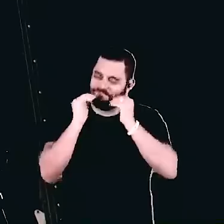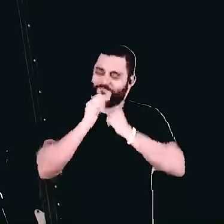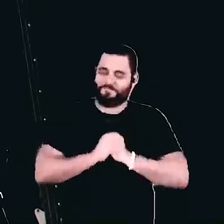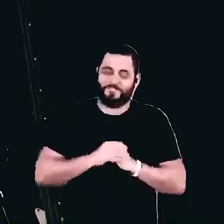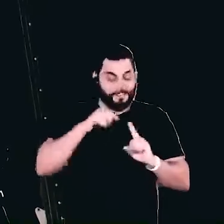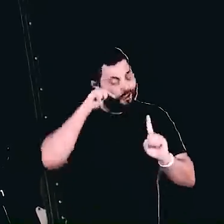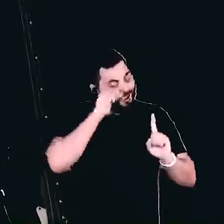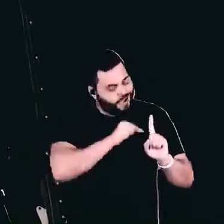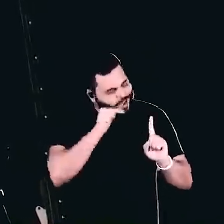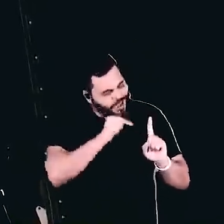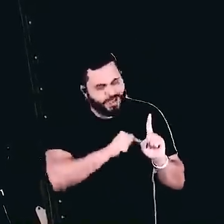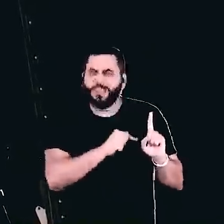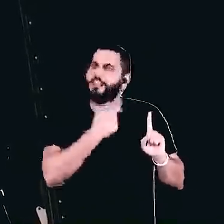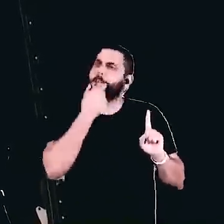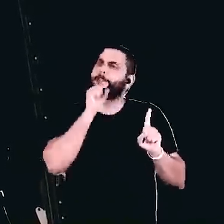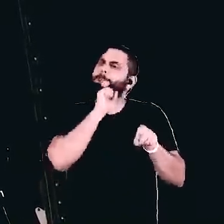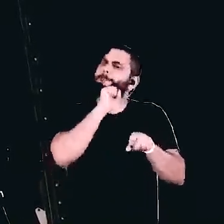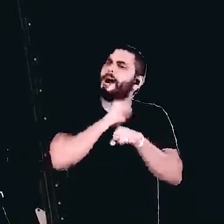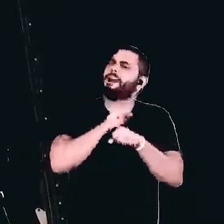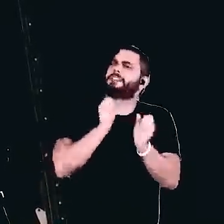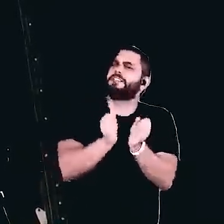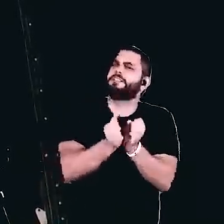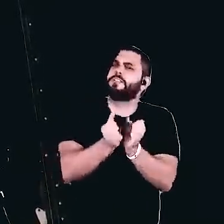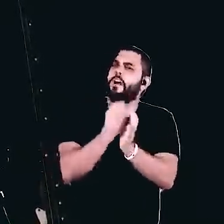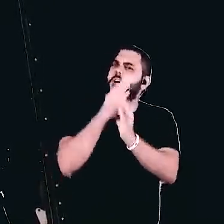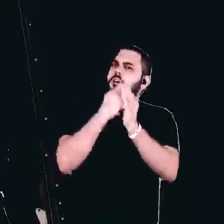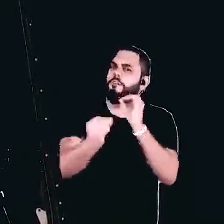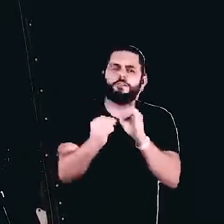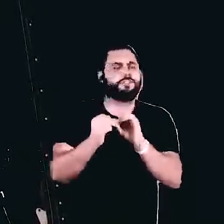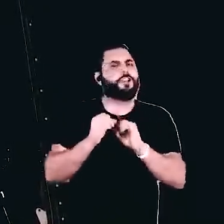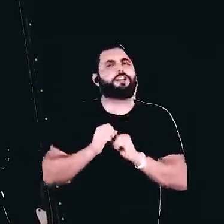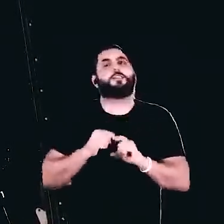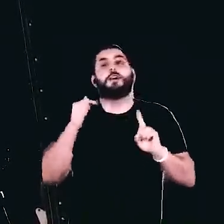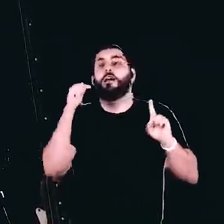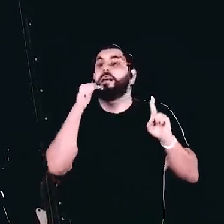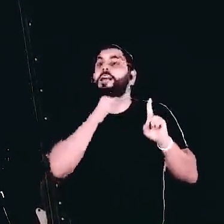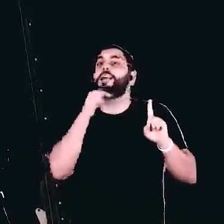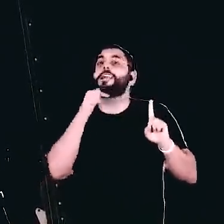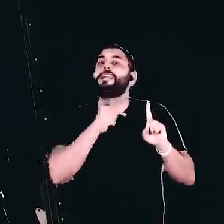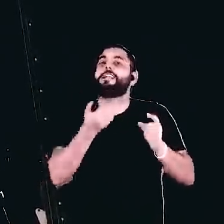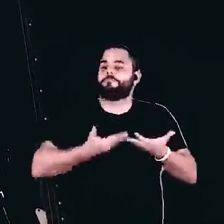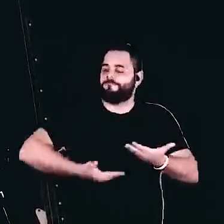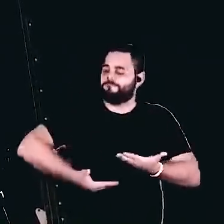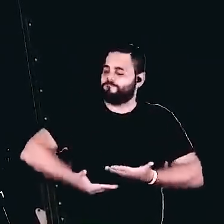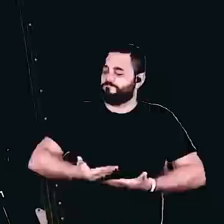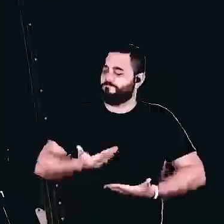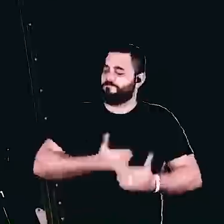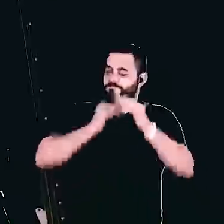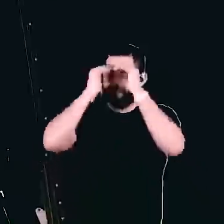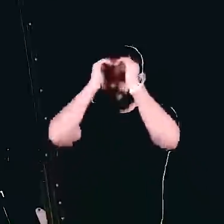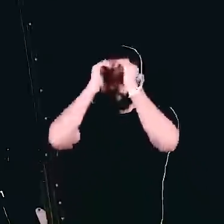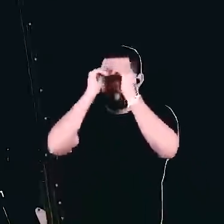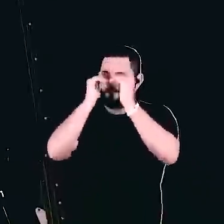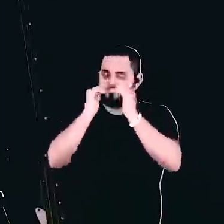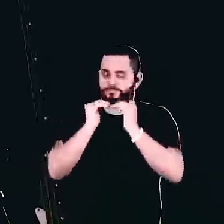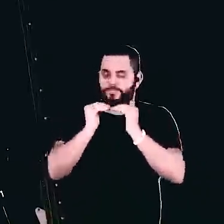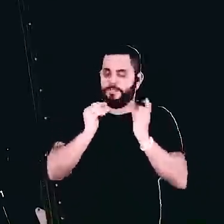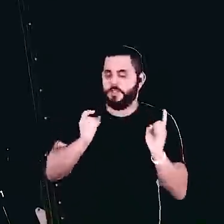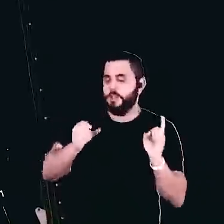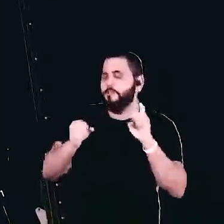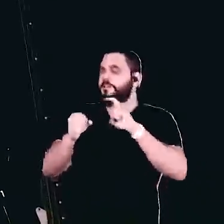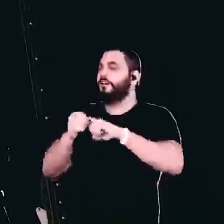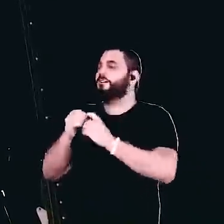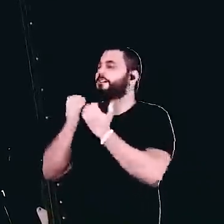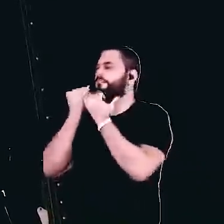ele a deixar de ser um escravo fujão para ser um servo obediente, alguém que volta para pedir